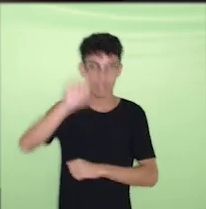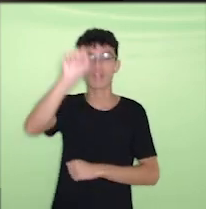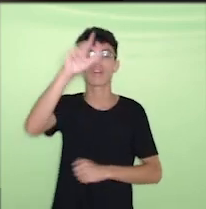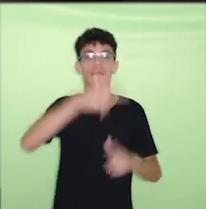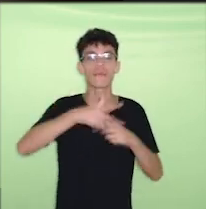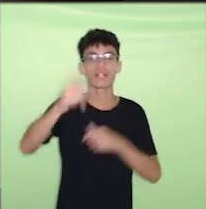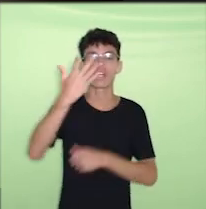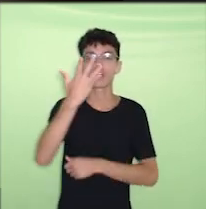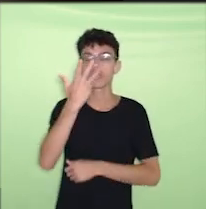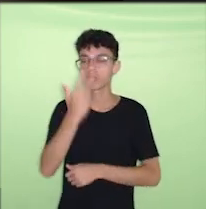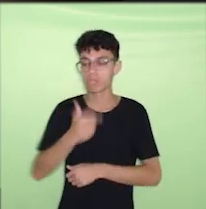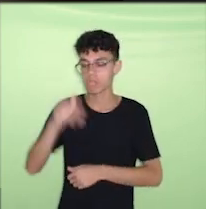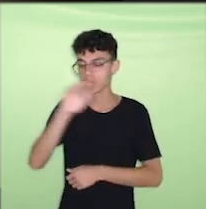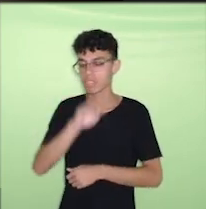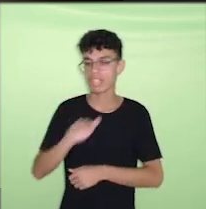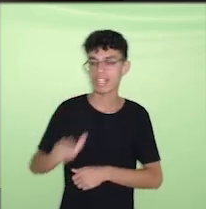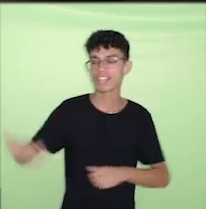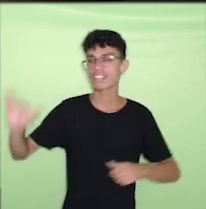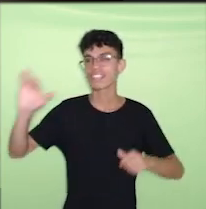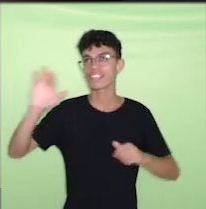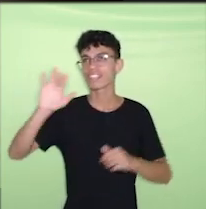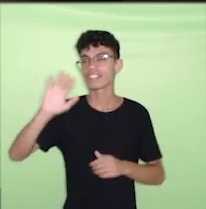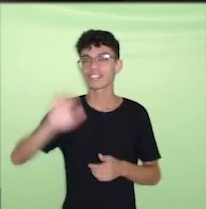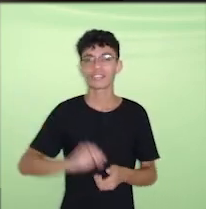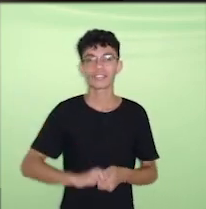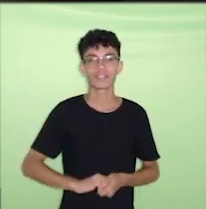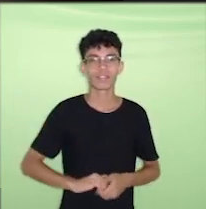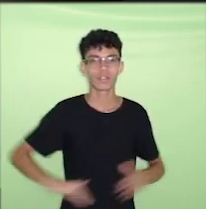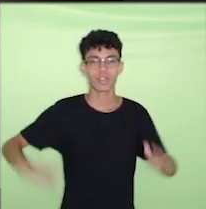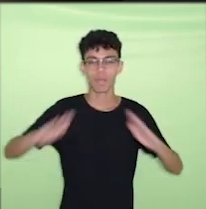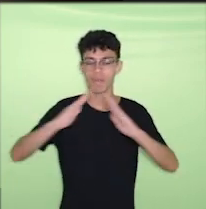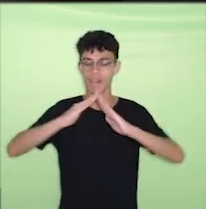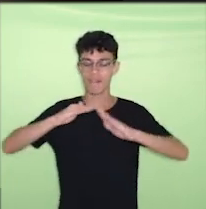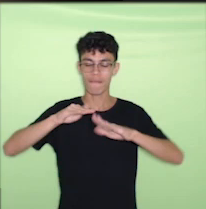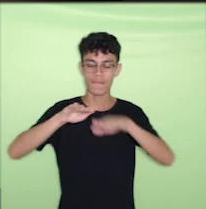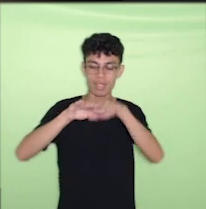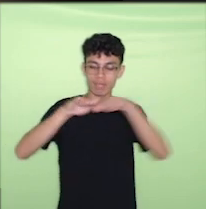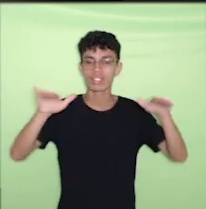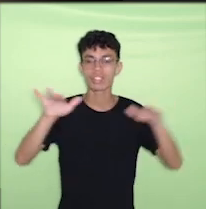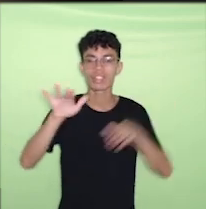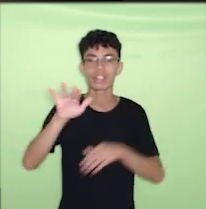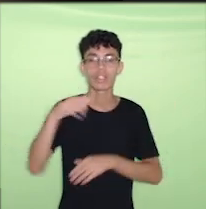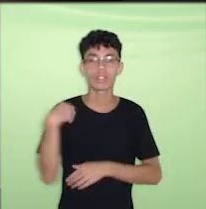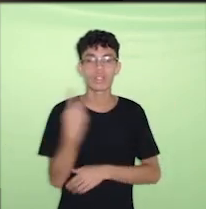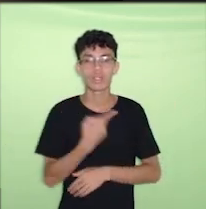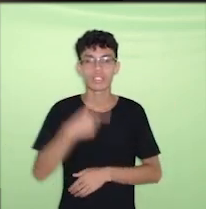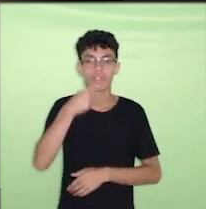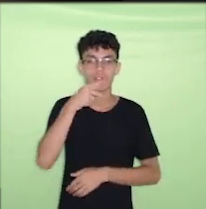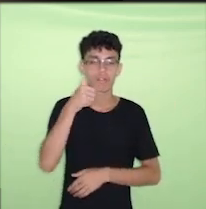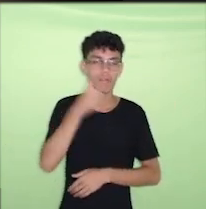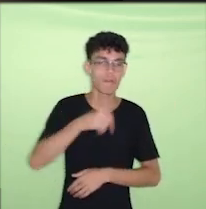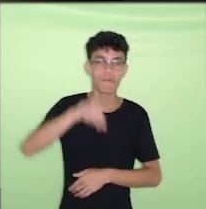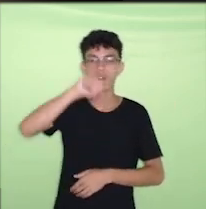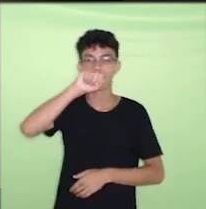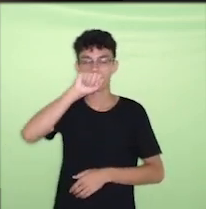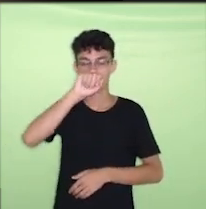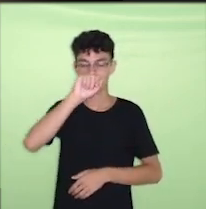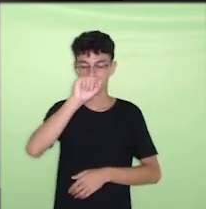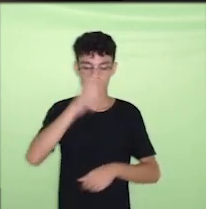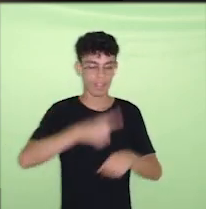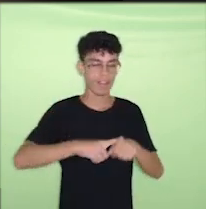Vossas crenças claras sobre a laje. Vossas mães no vazio das horas. E